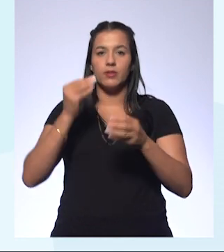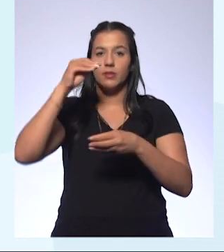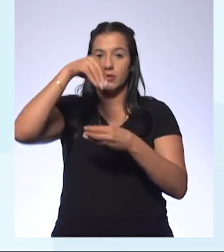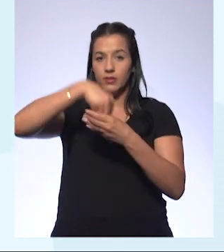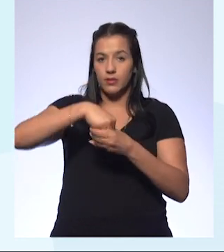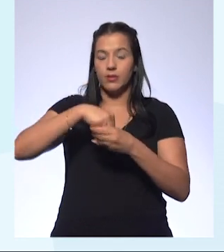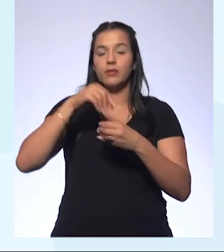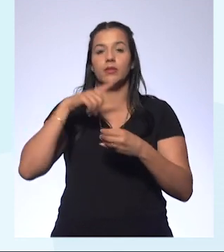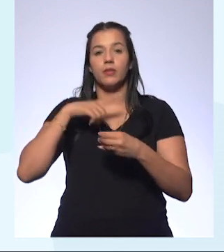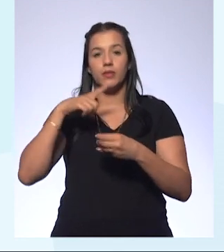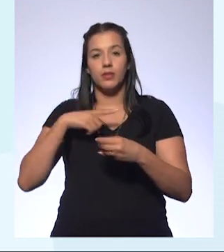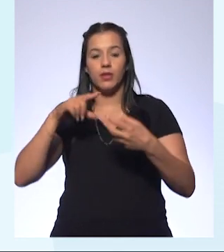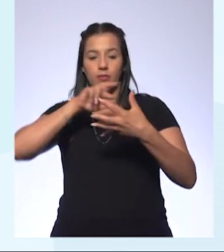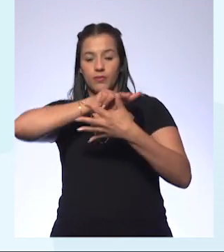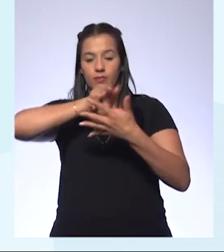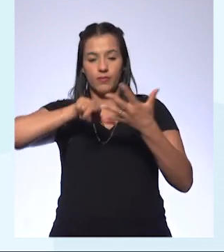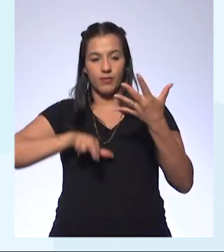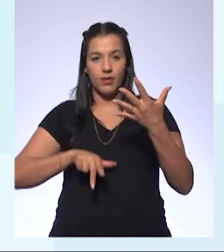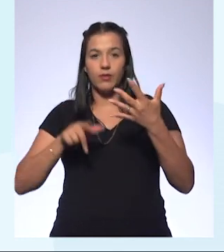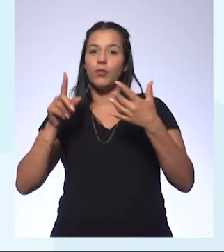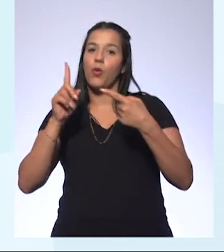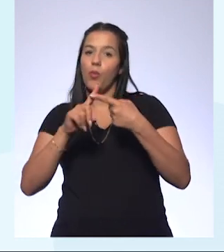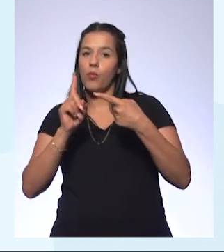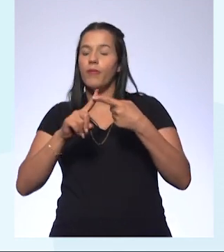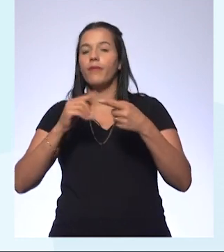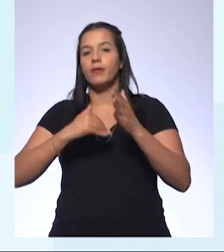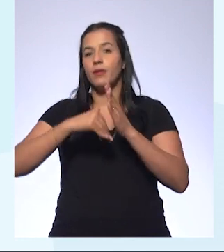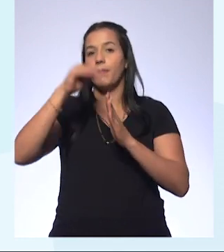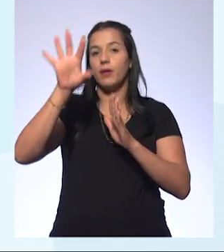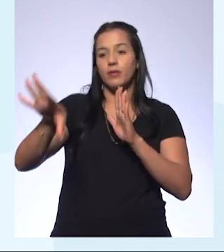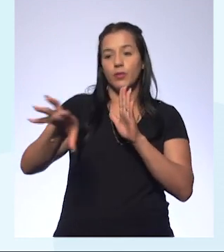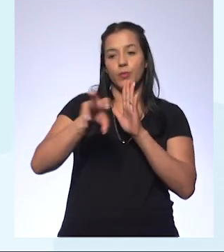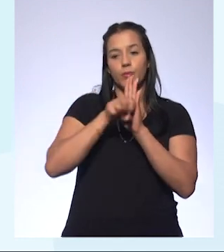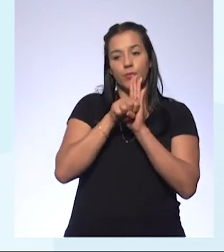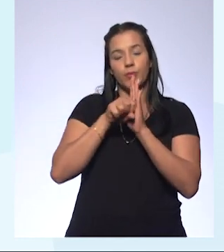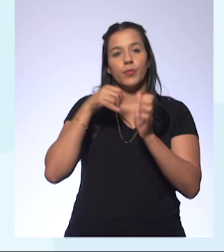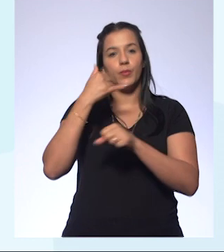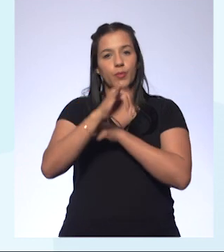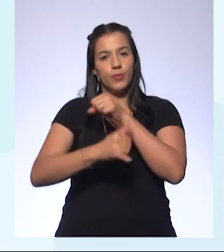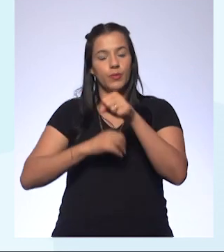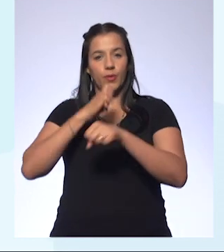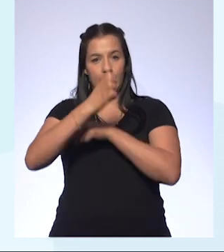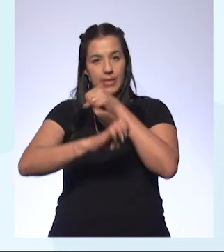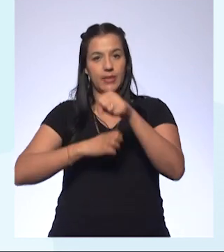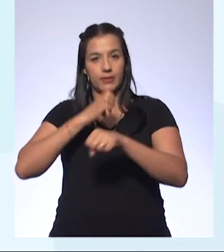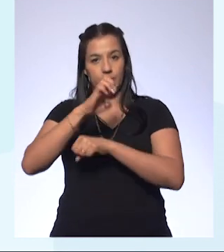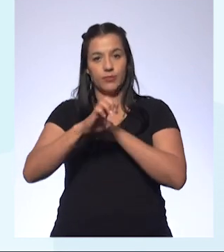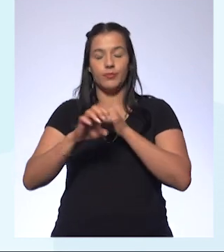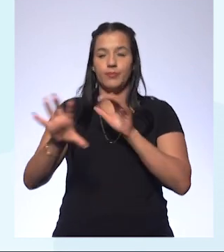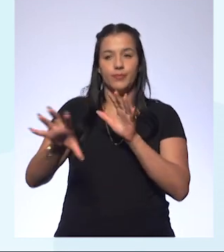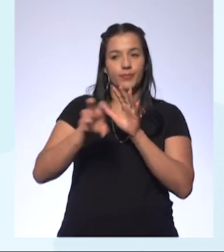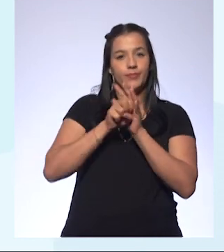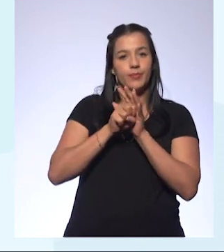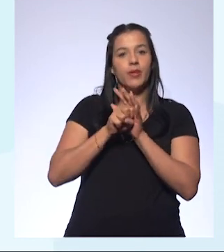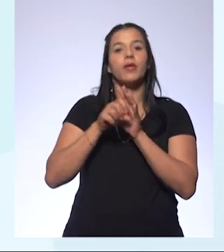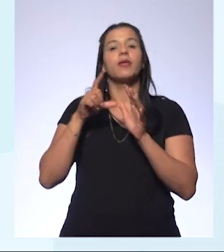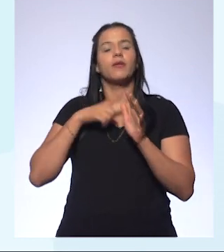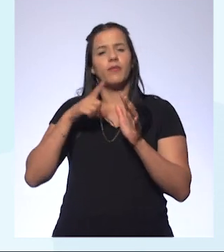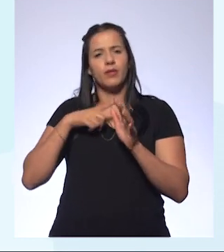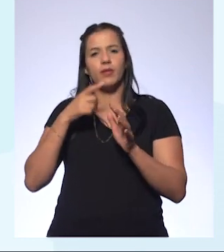um elemento vai ter uma tendência maior a atrair os elétrons para si, o que vai dar até uma carga, um momento,